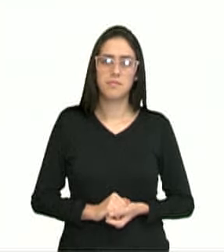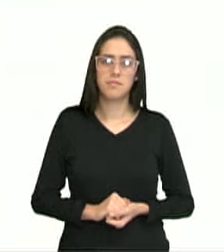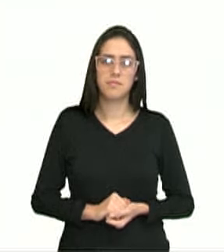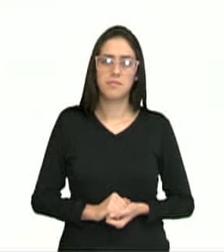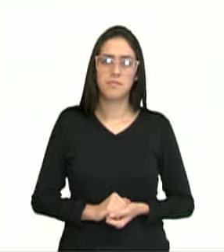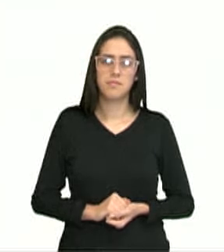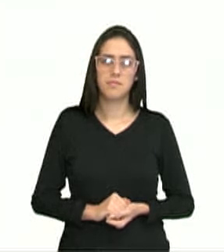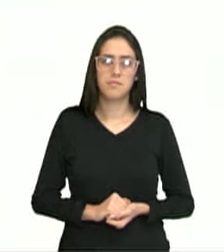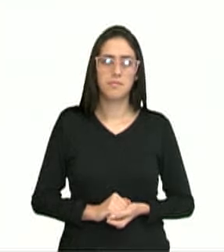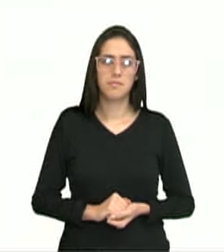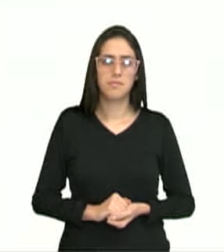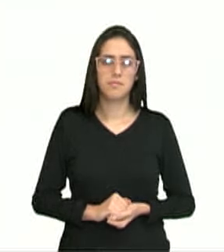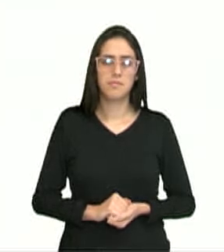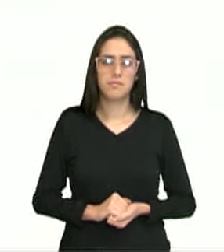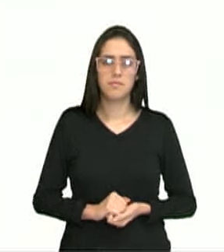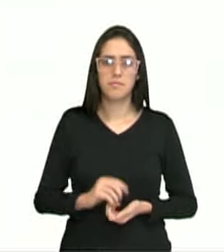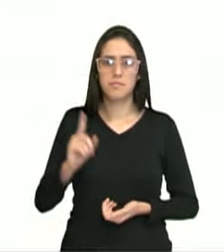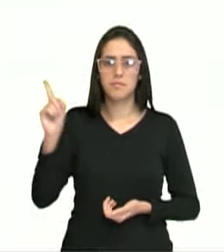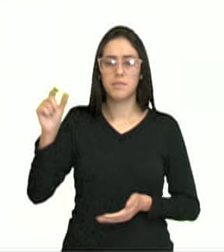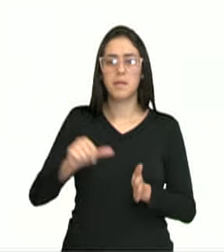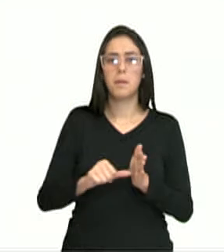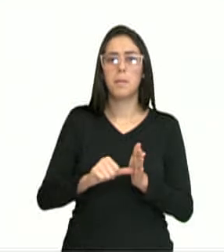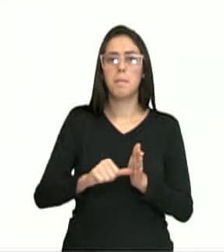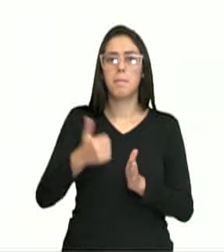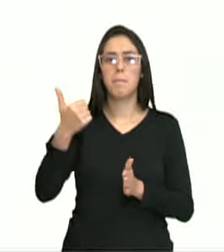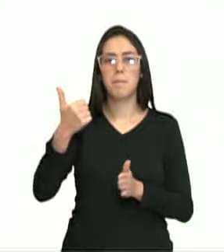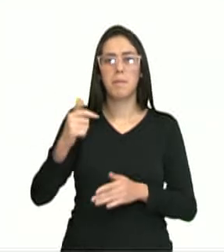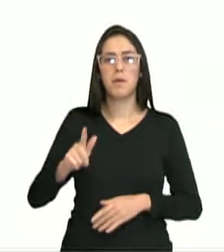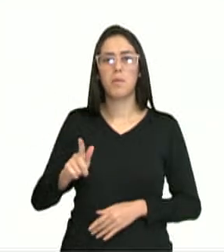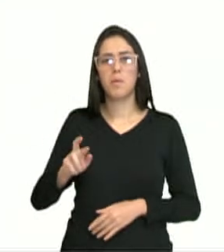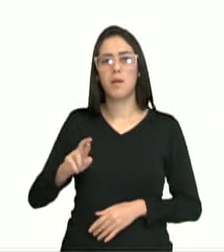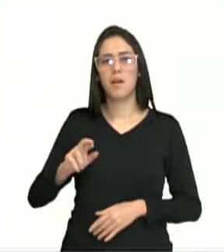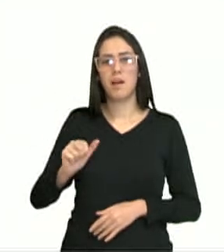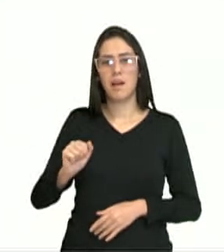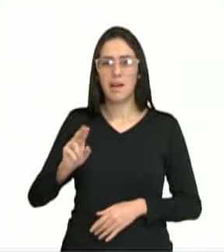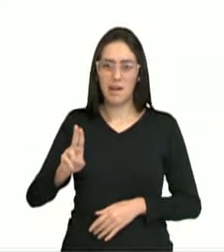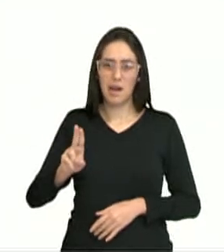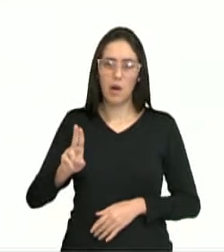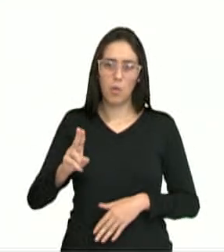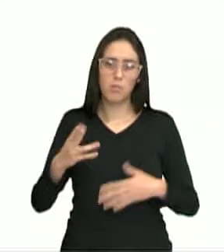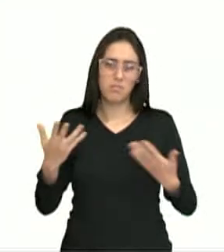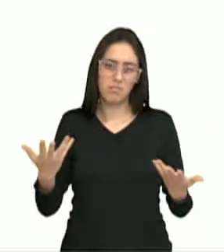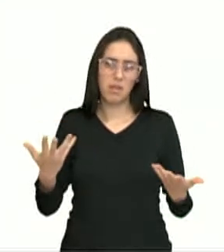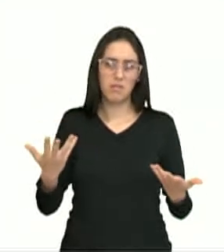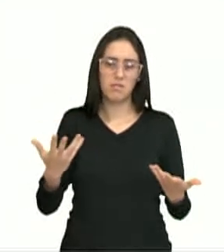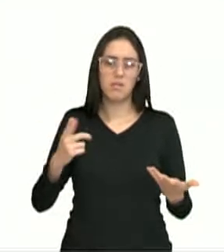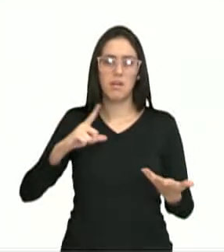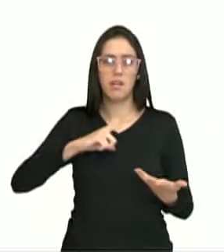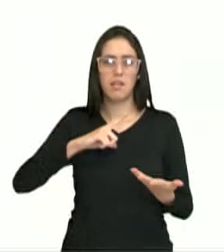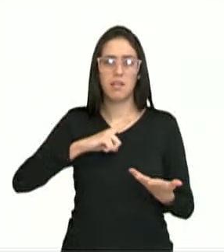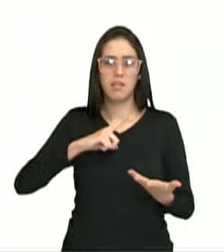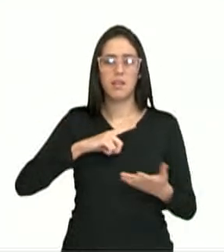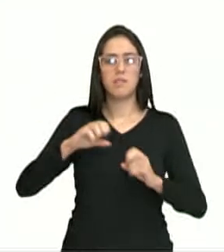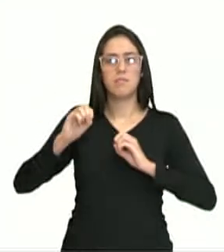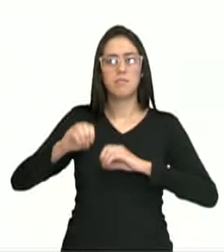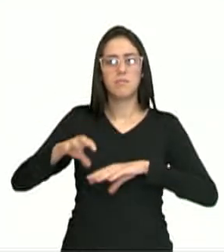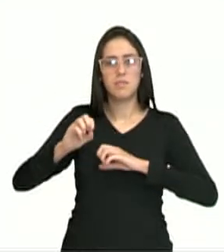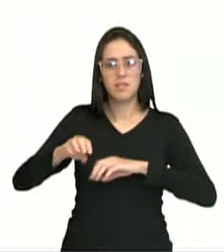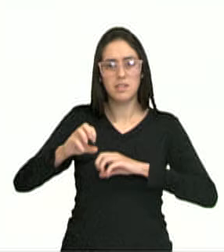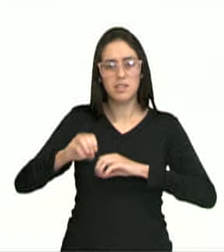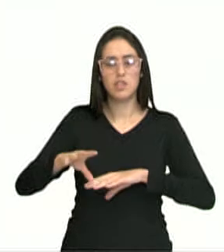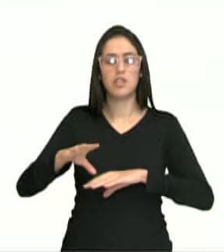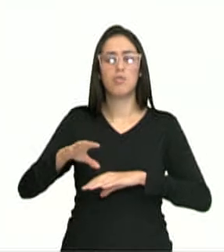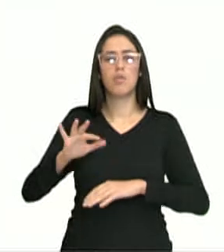primeiro grado, que seria o primeiro grau, né, correspondente ao nosso ensino fundamental.